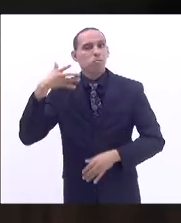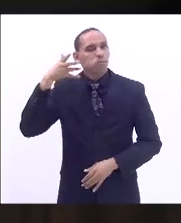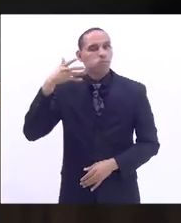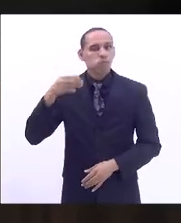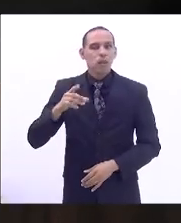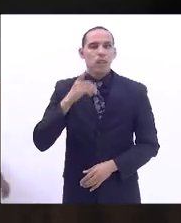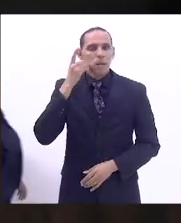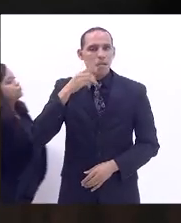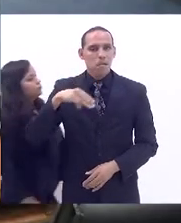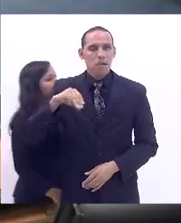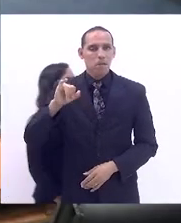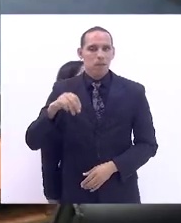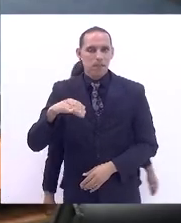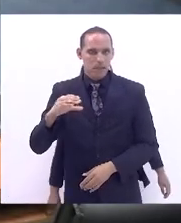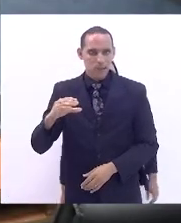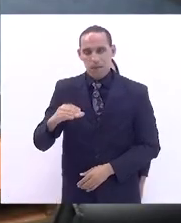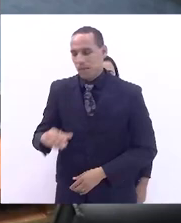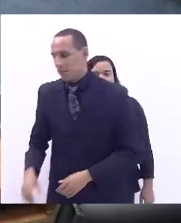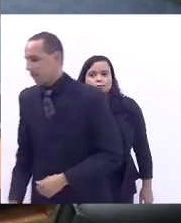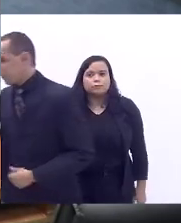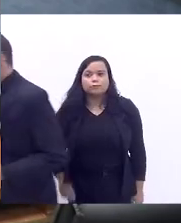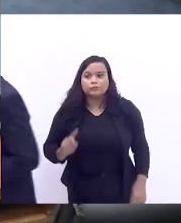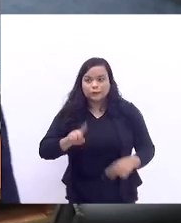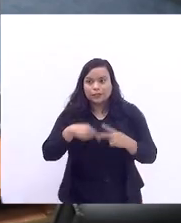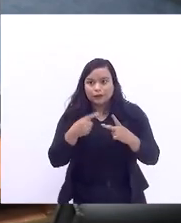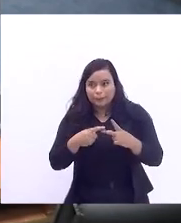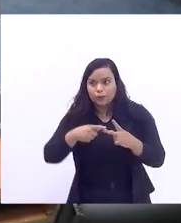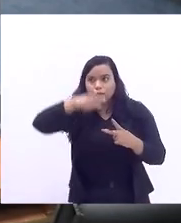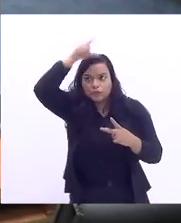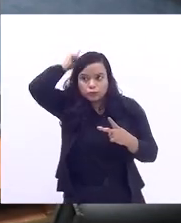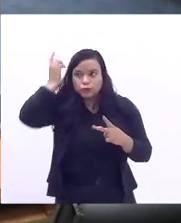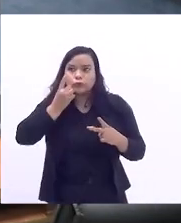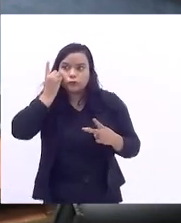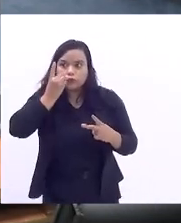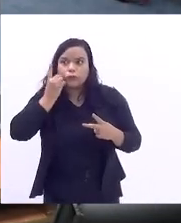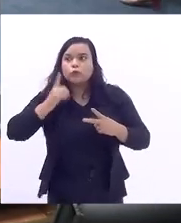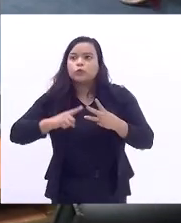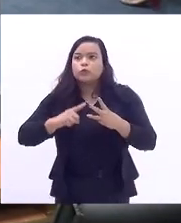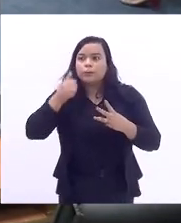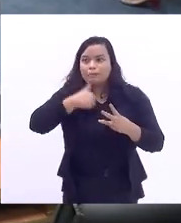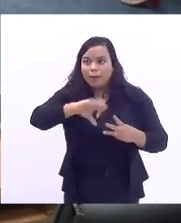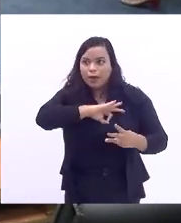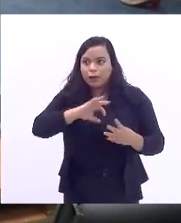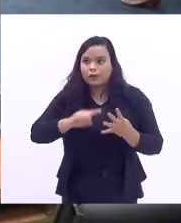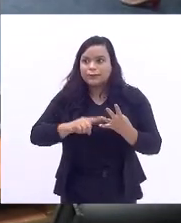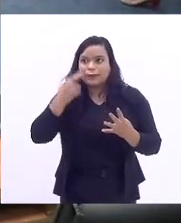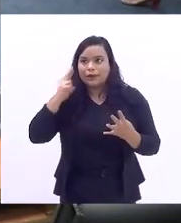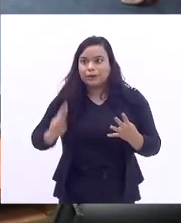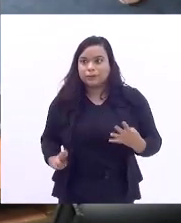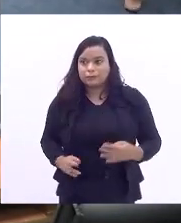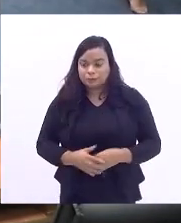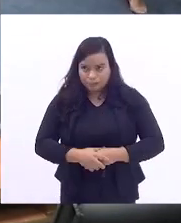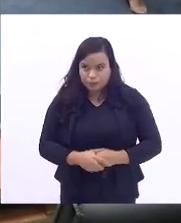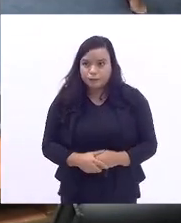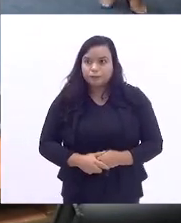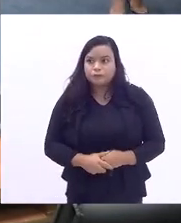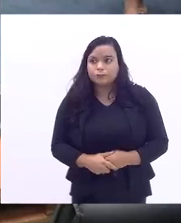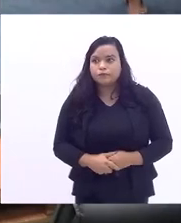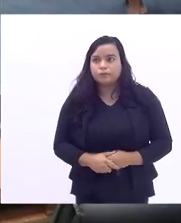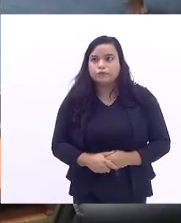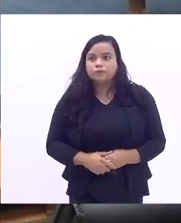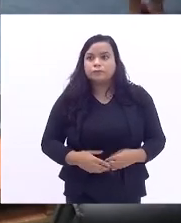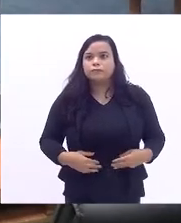deputado Carlos minc e depois Deputado Luiz Paulo ele tá da Marta e deputada Renata eu